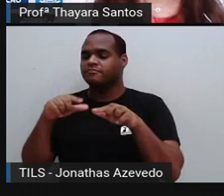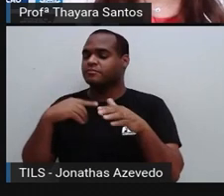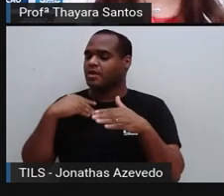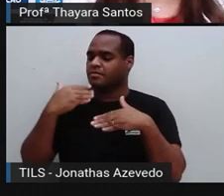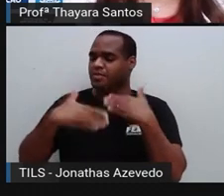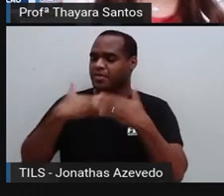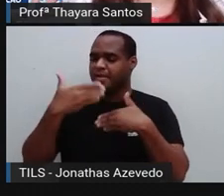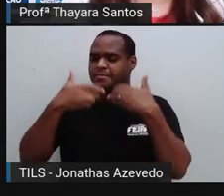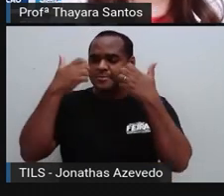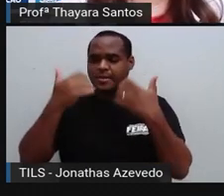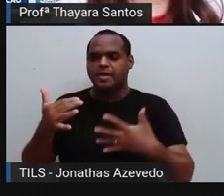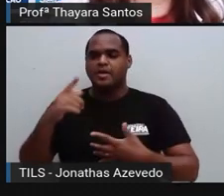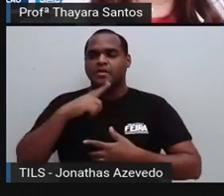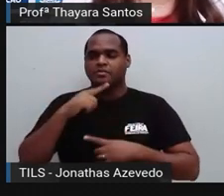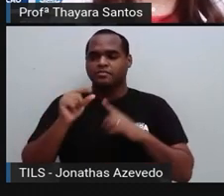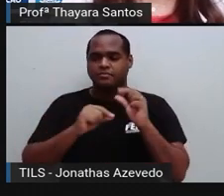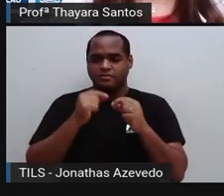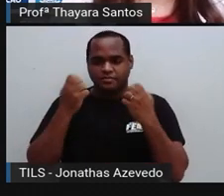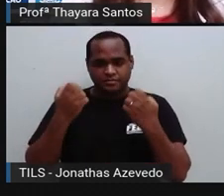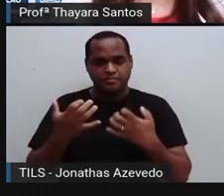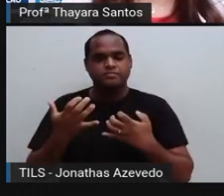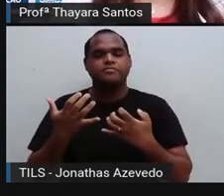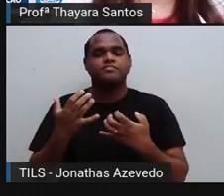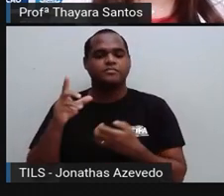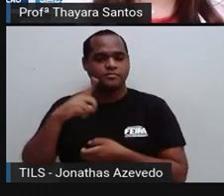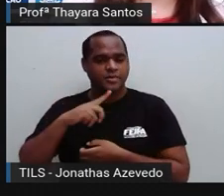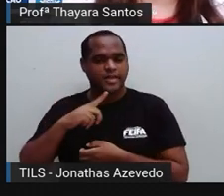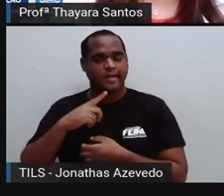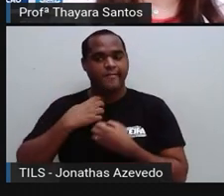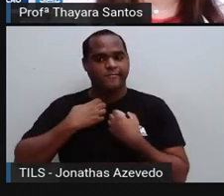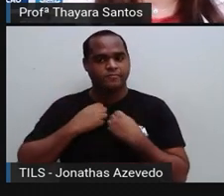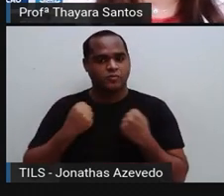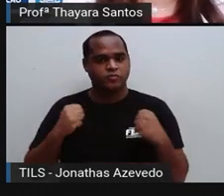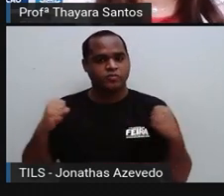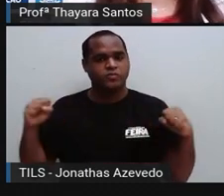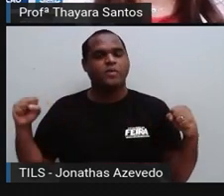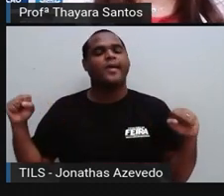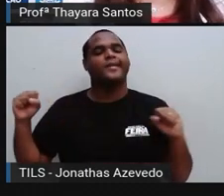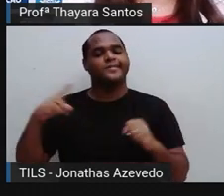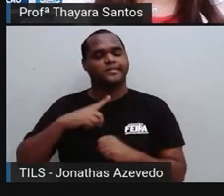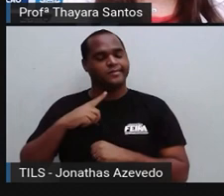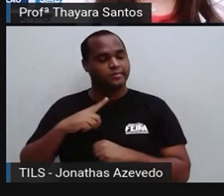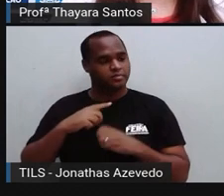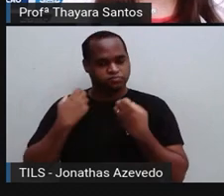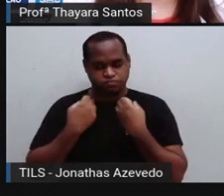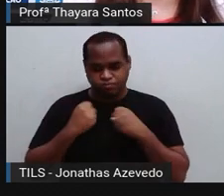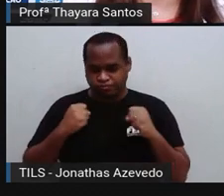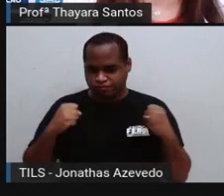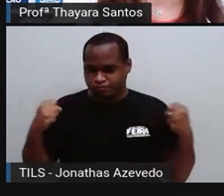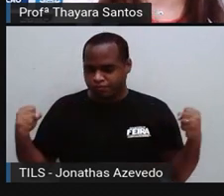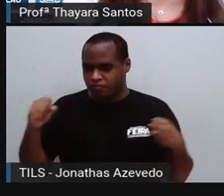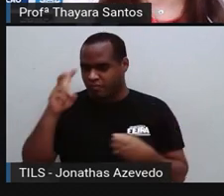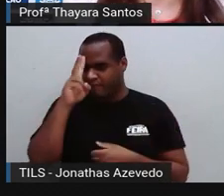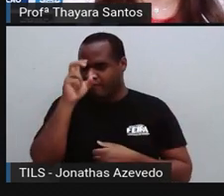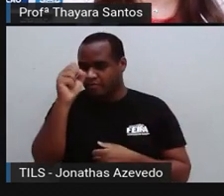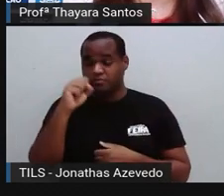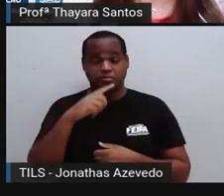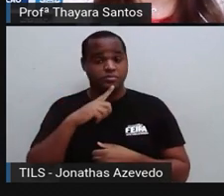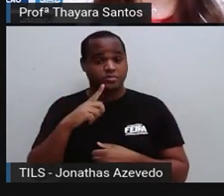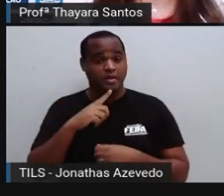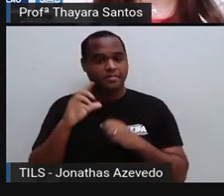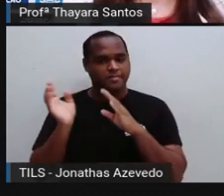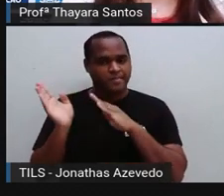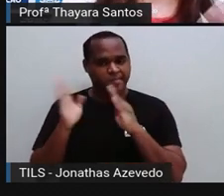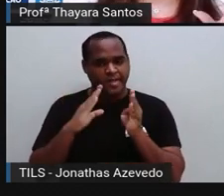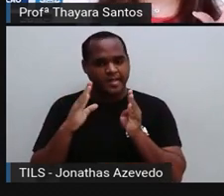exercício físico, então está numa situação de estresse muito grande ali e acaba podendo ter esse mal